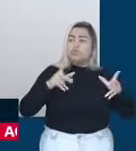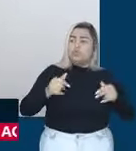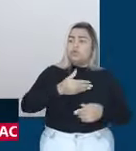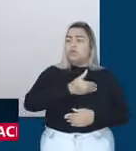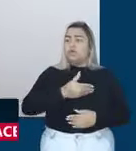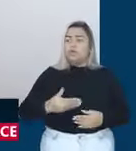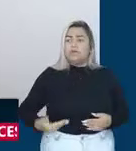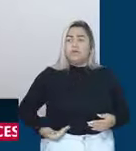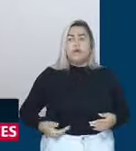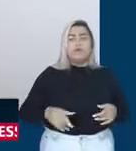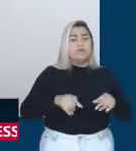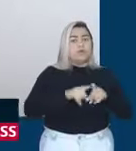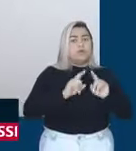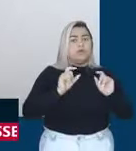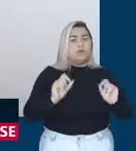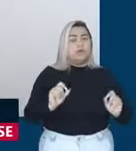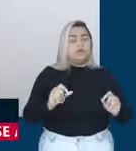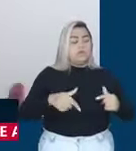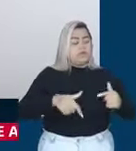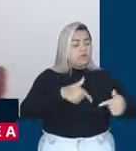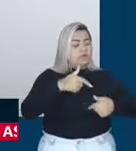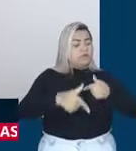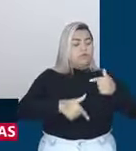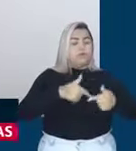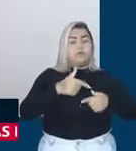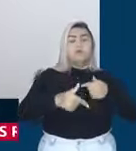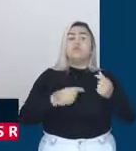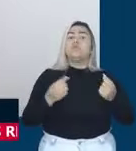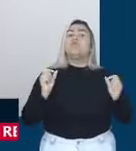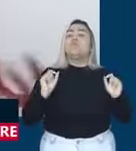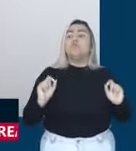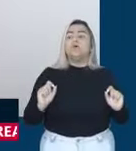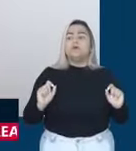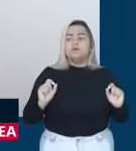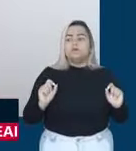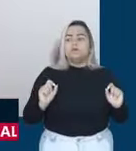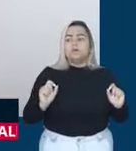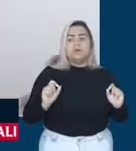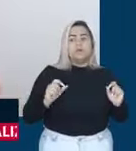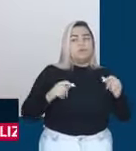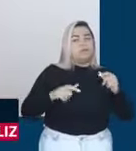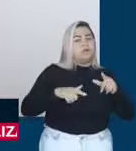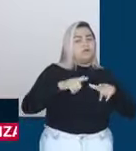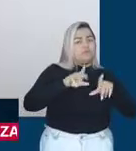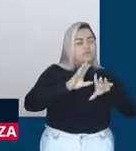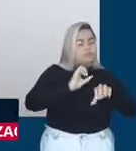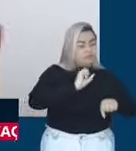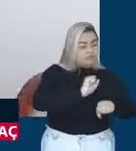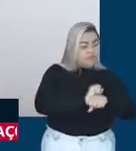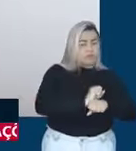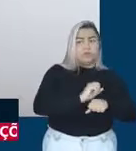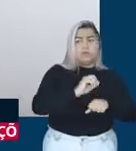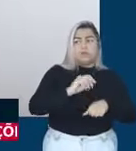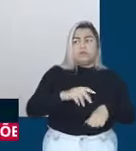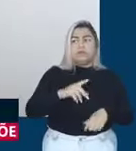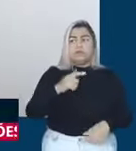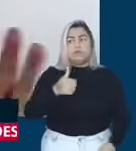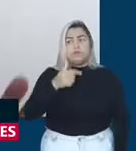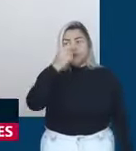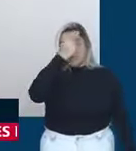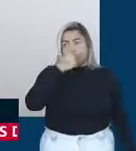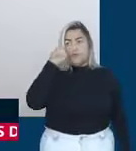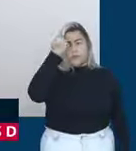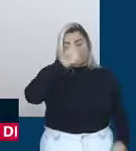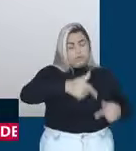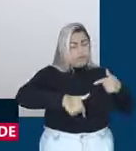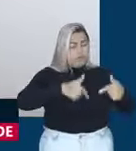anterior nos tirou. Criar um tal de trabalho intermitente, o que é isso? Você fica em casa esperando o empregador te chamar e ele te paga as horas trabalhadas. No